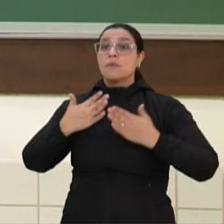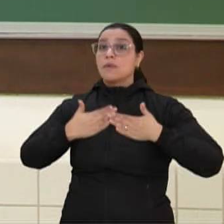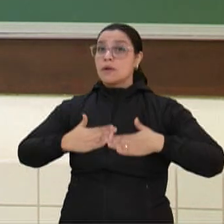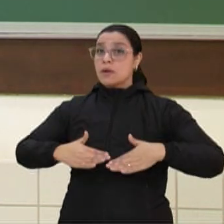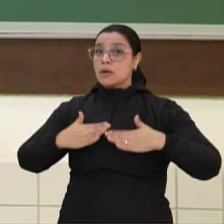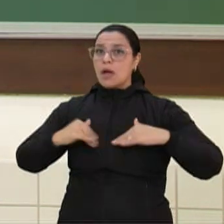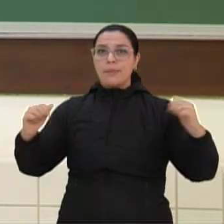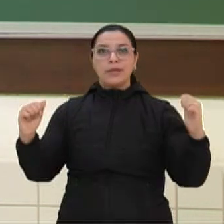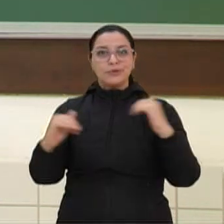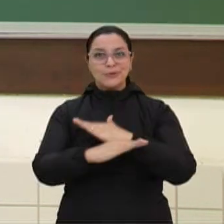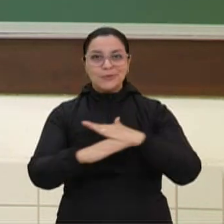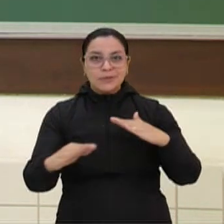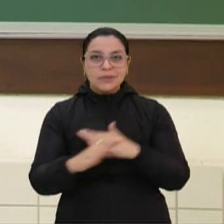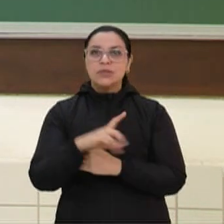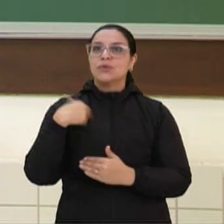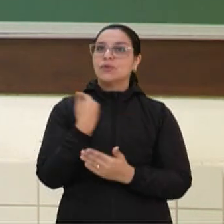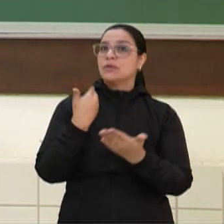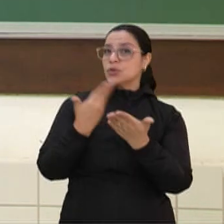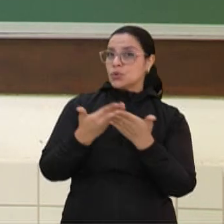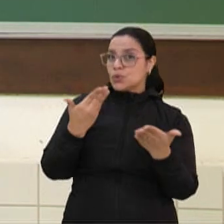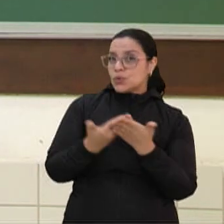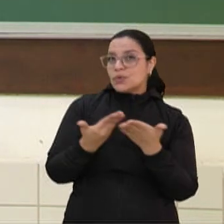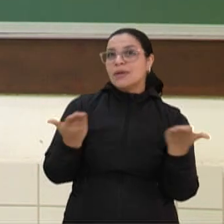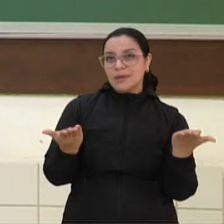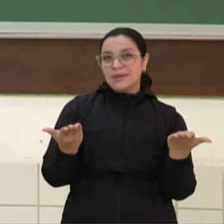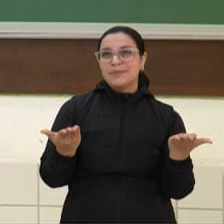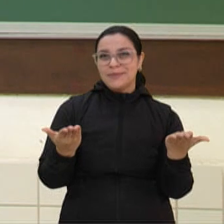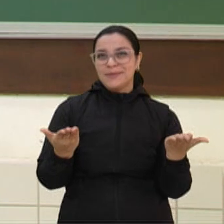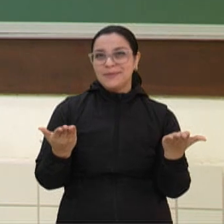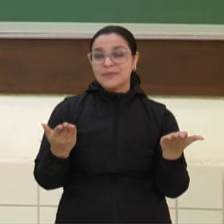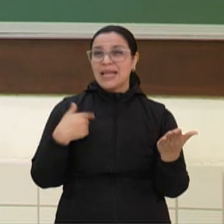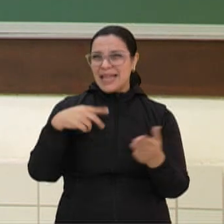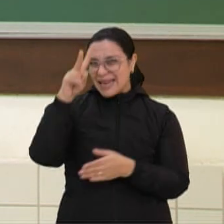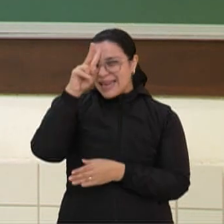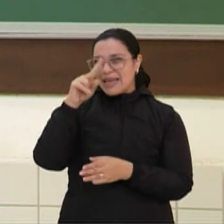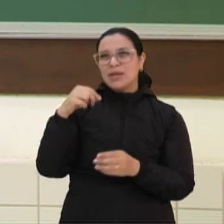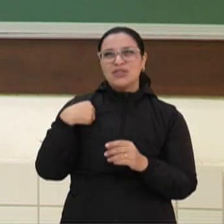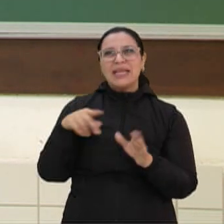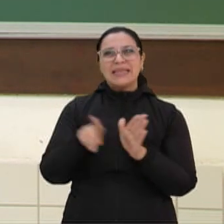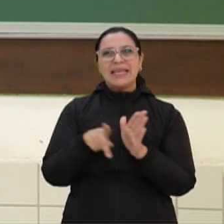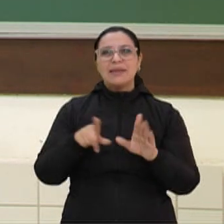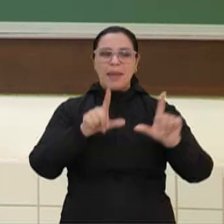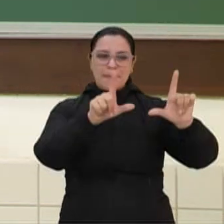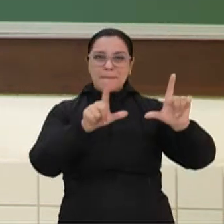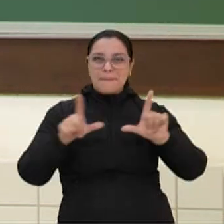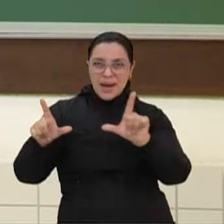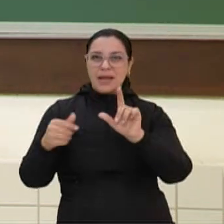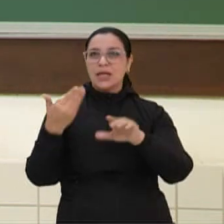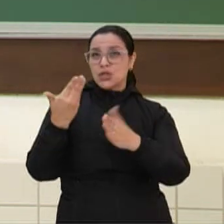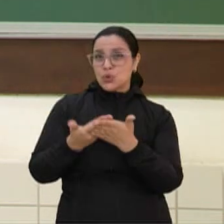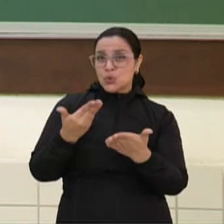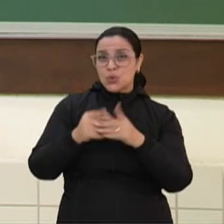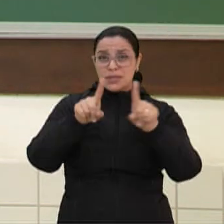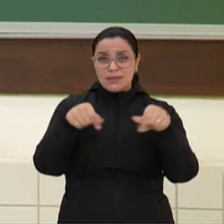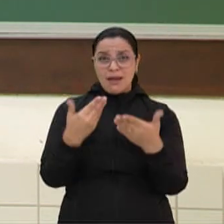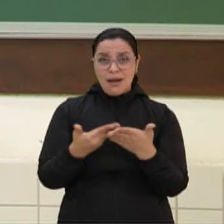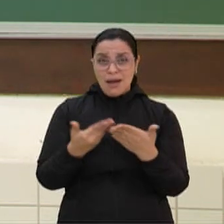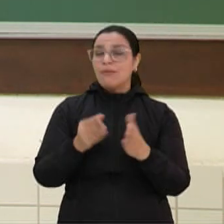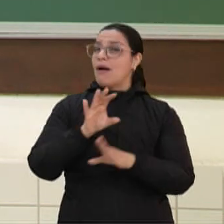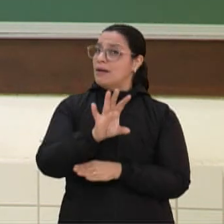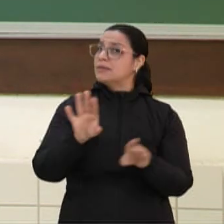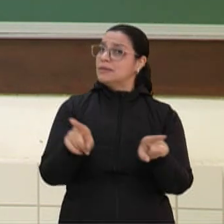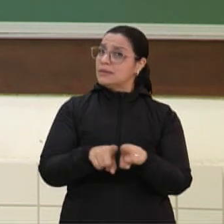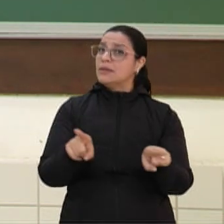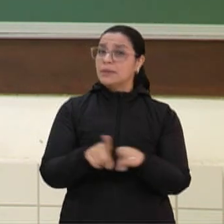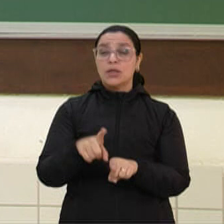nós estudamos em sala de aula, né? Educação no trânsito. Lembra que a gente faz aquelas plaquinhas? Então, sobre isso